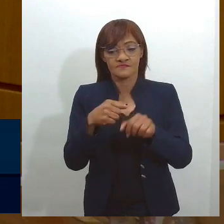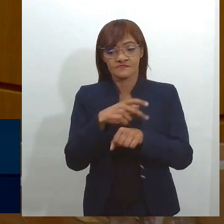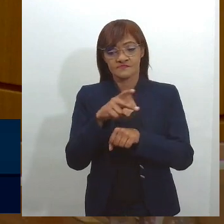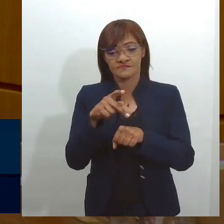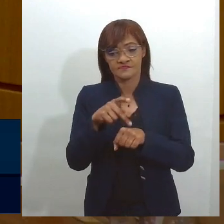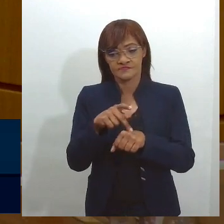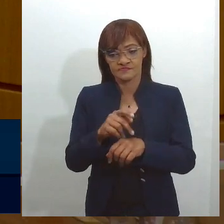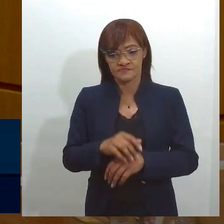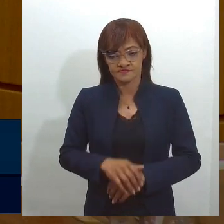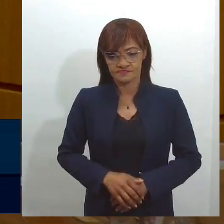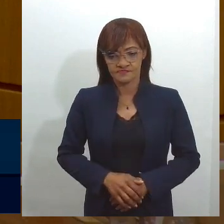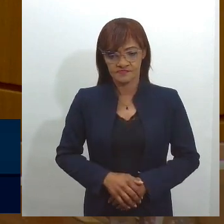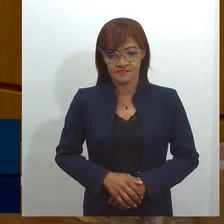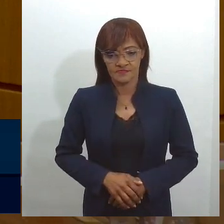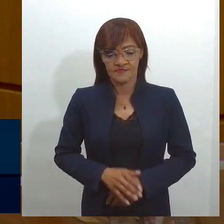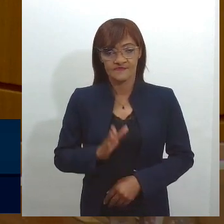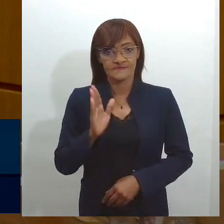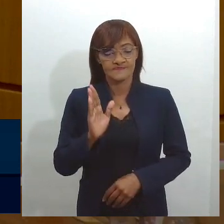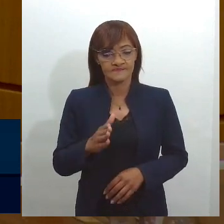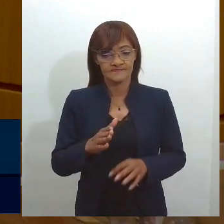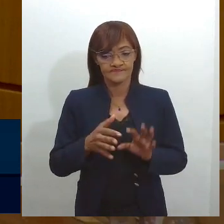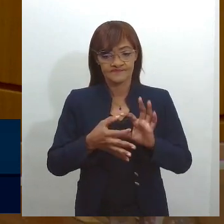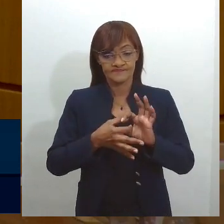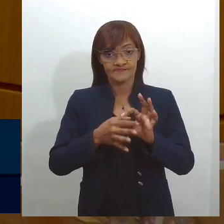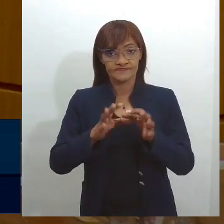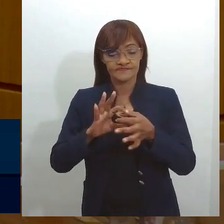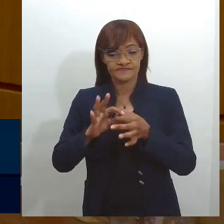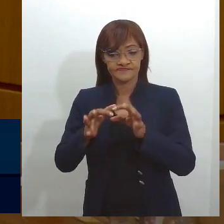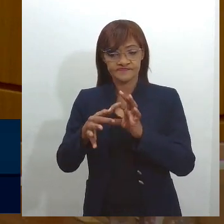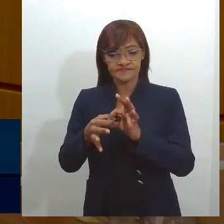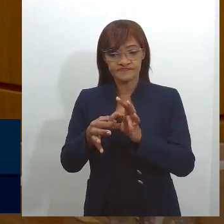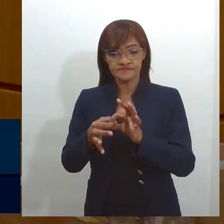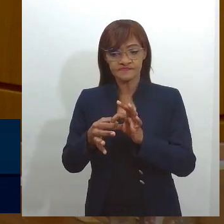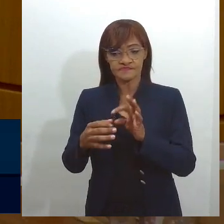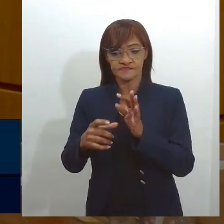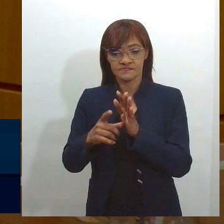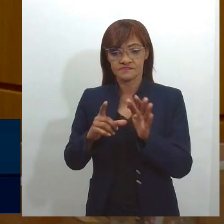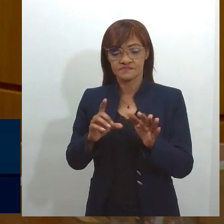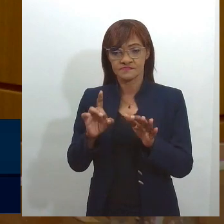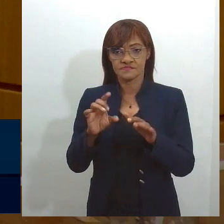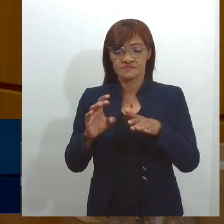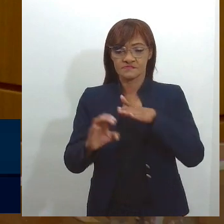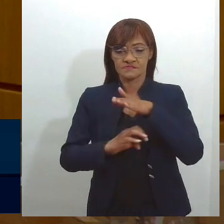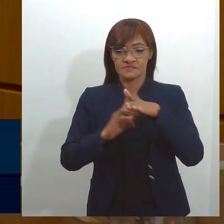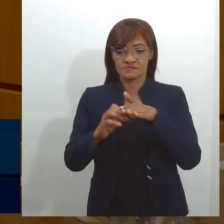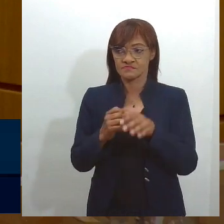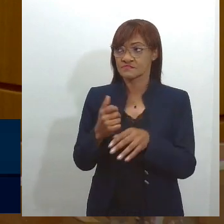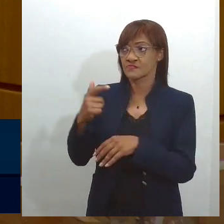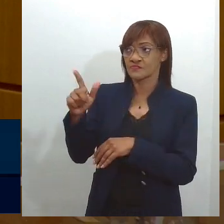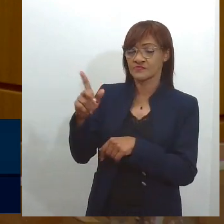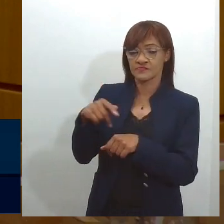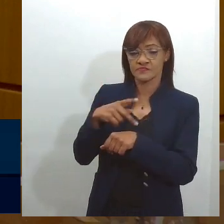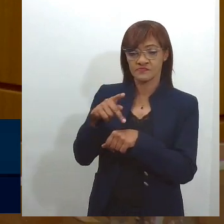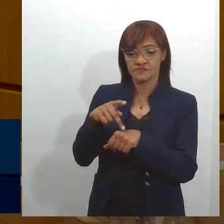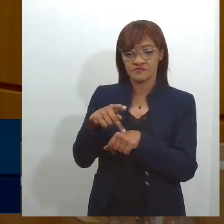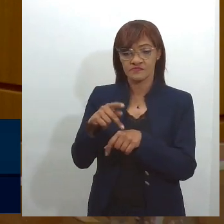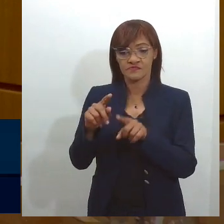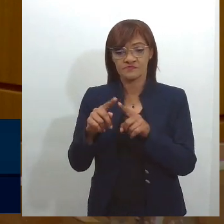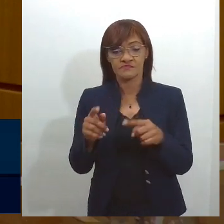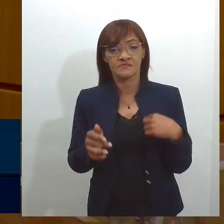que era apenas empresas internacionais que tinham essa capacidade. A gente acabou conseguindo fazer aqui a